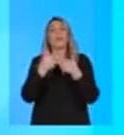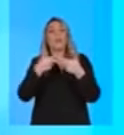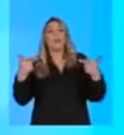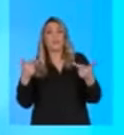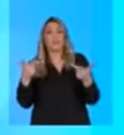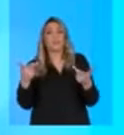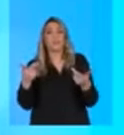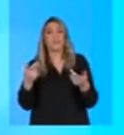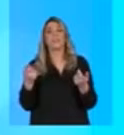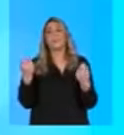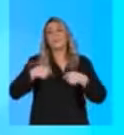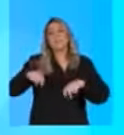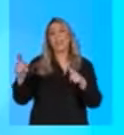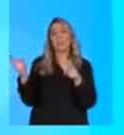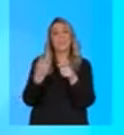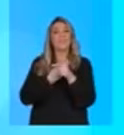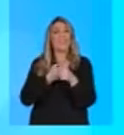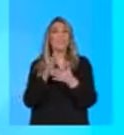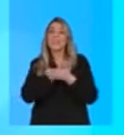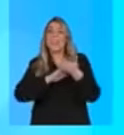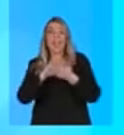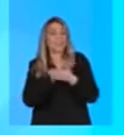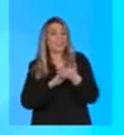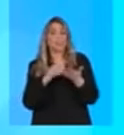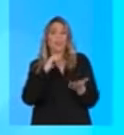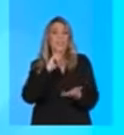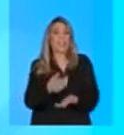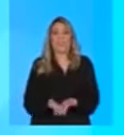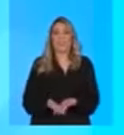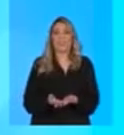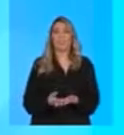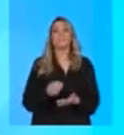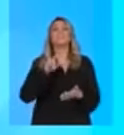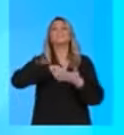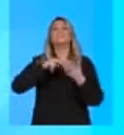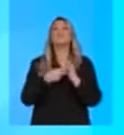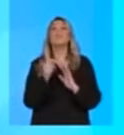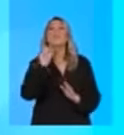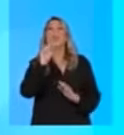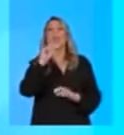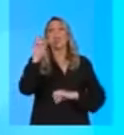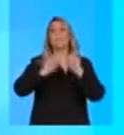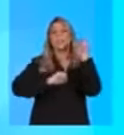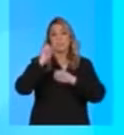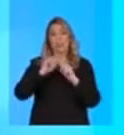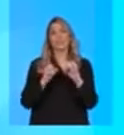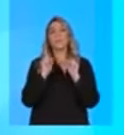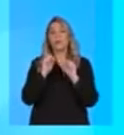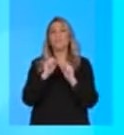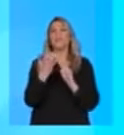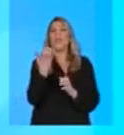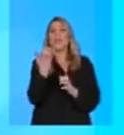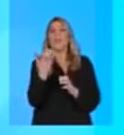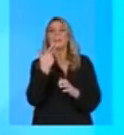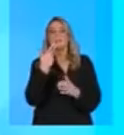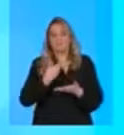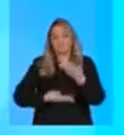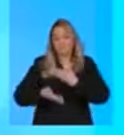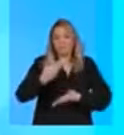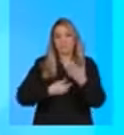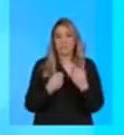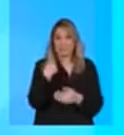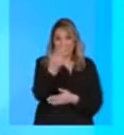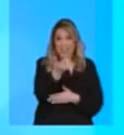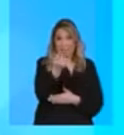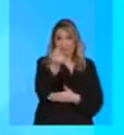precisar de dever nada a ninguém dever nada a ninguém significa aqueles empresários que poderiam querer alguma coisa da prefeitura Mas você eleitor se